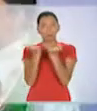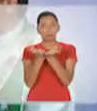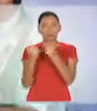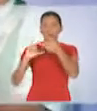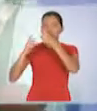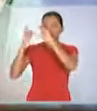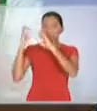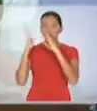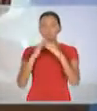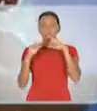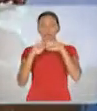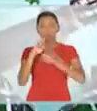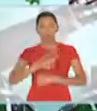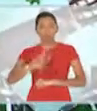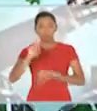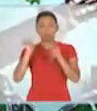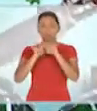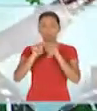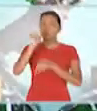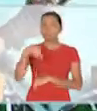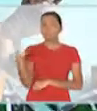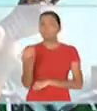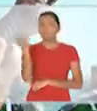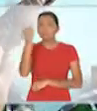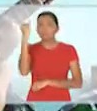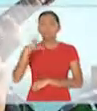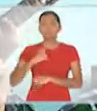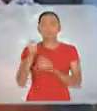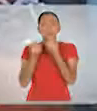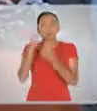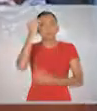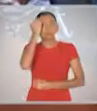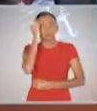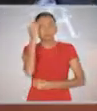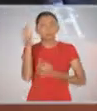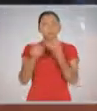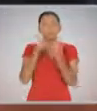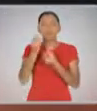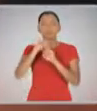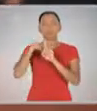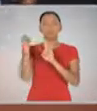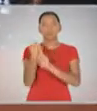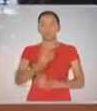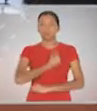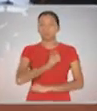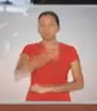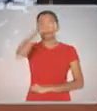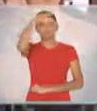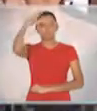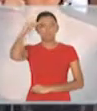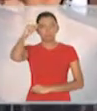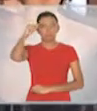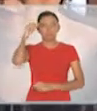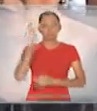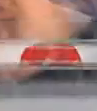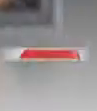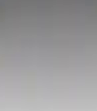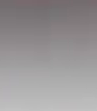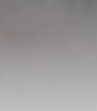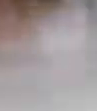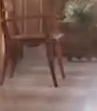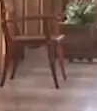evangélicas e outras tradições religiosas como elementos fundamentais para a compreensão das dinâmicas sociais vivenciadas na